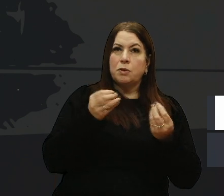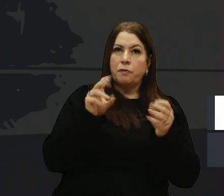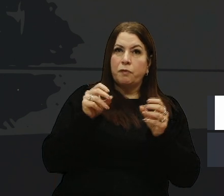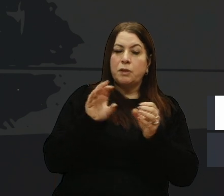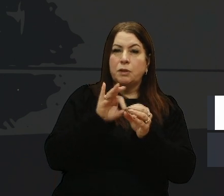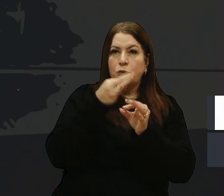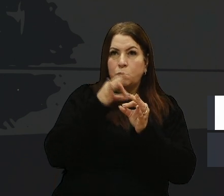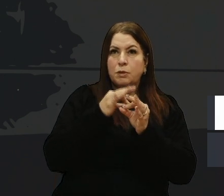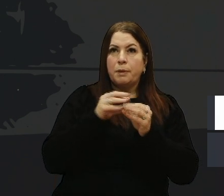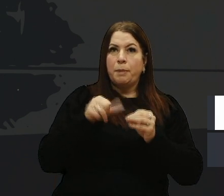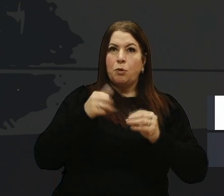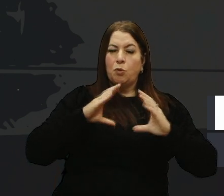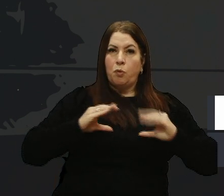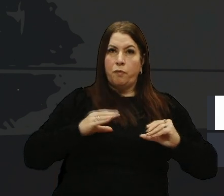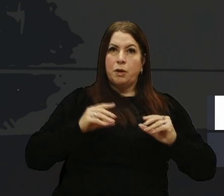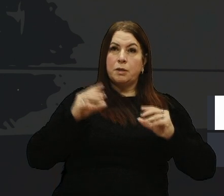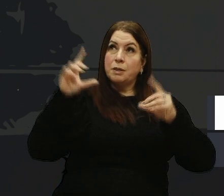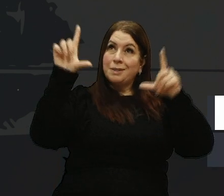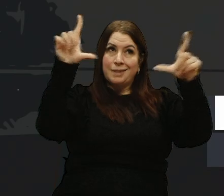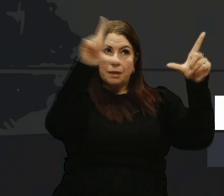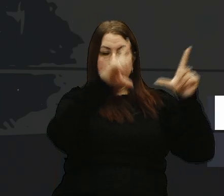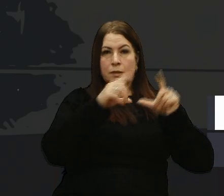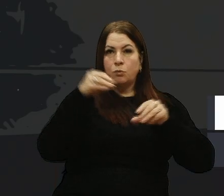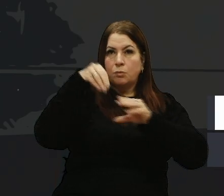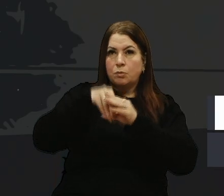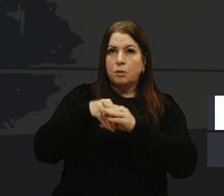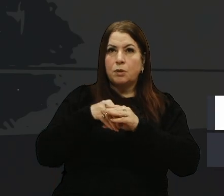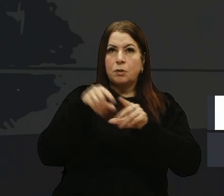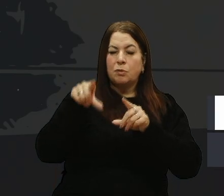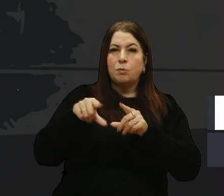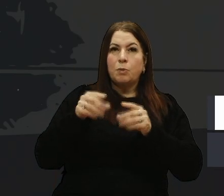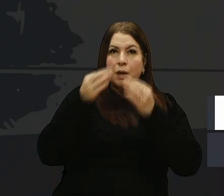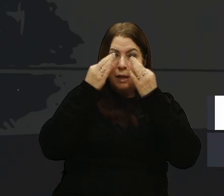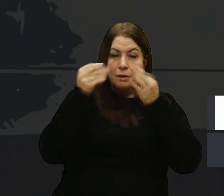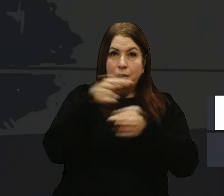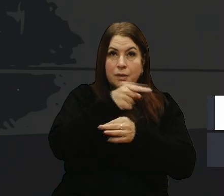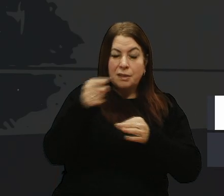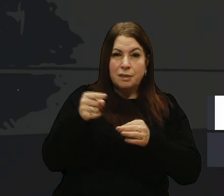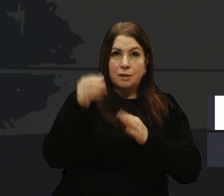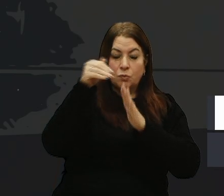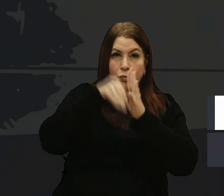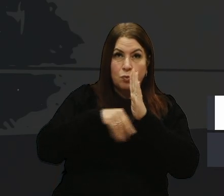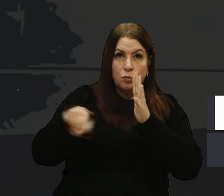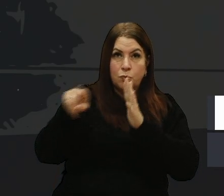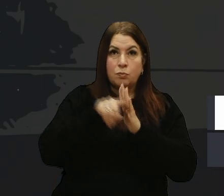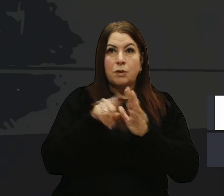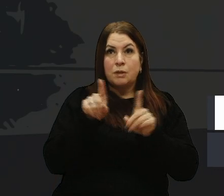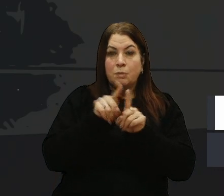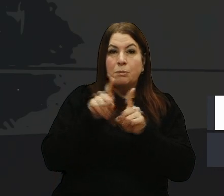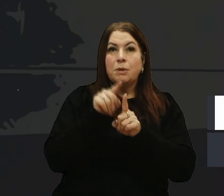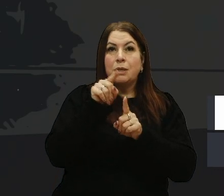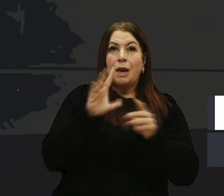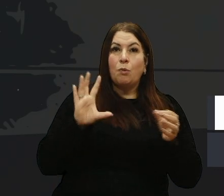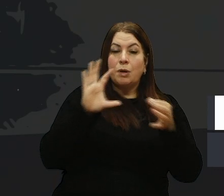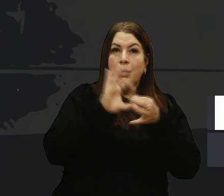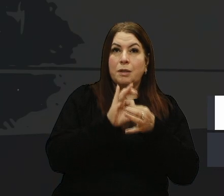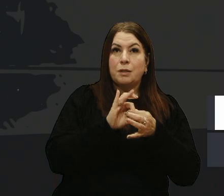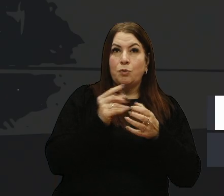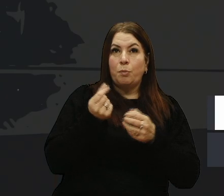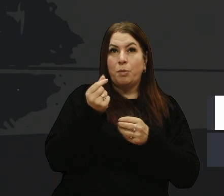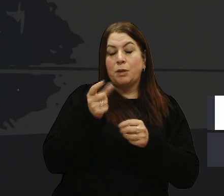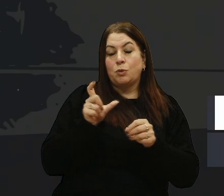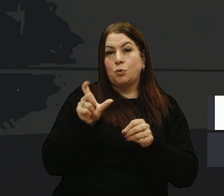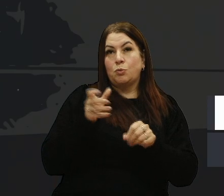uva. Melhora no conforto e sinalização interna. O ponto de atenção ali, queda do índice de recomendação, é principalmente linkado ao preço do